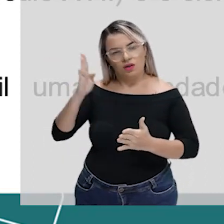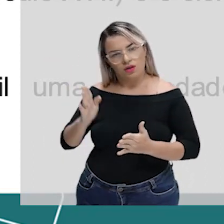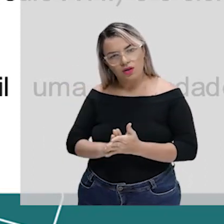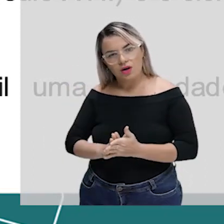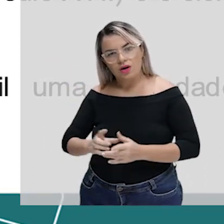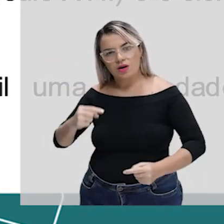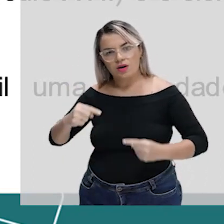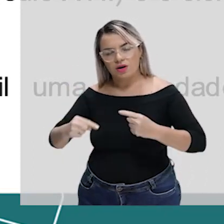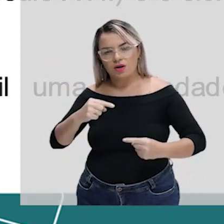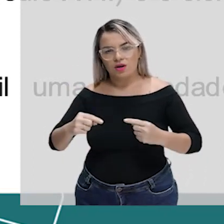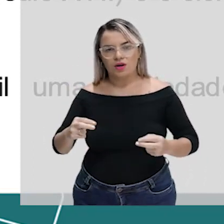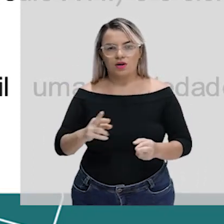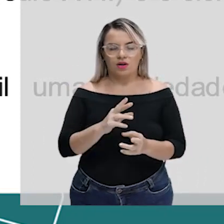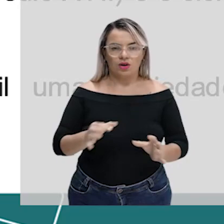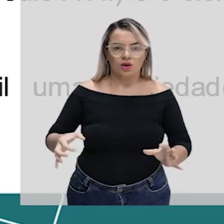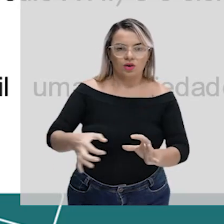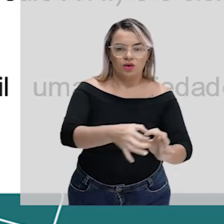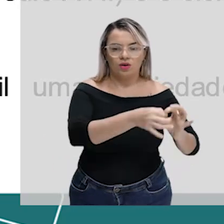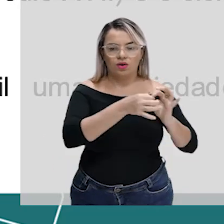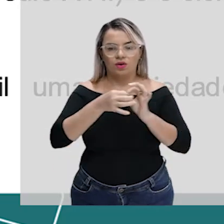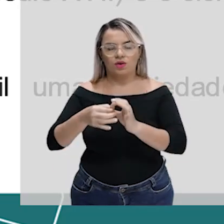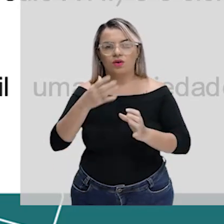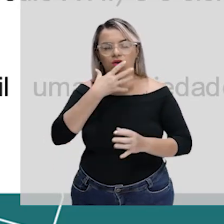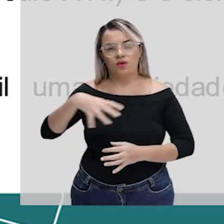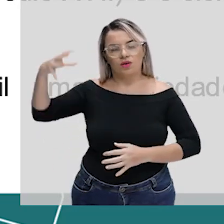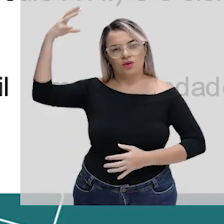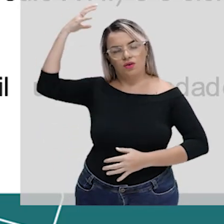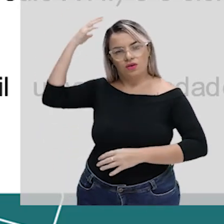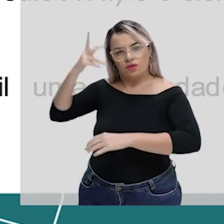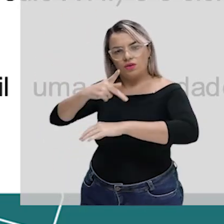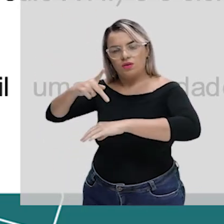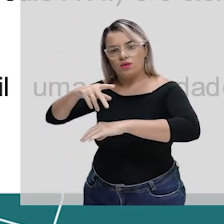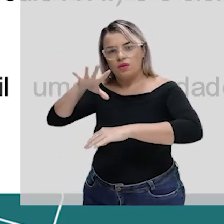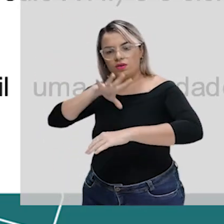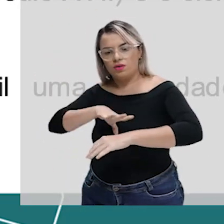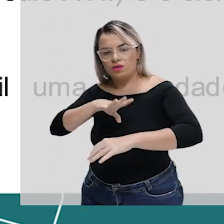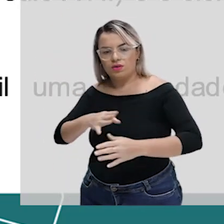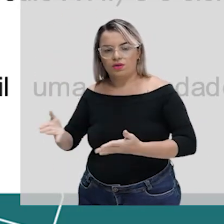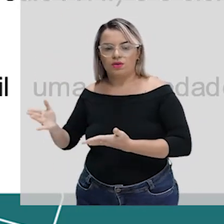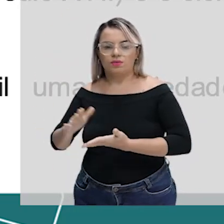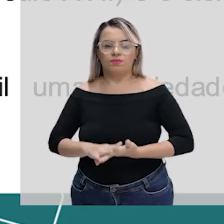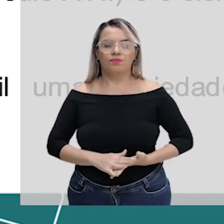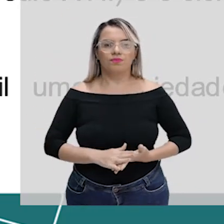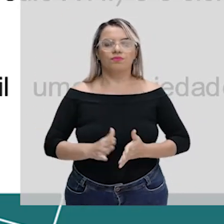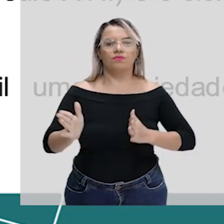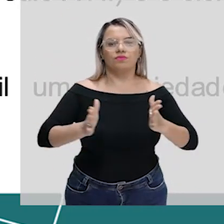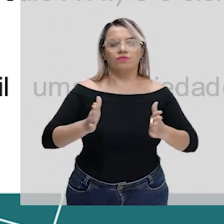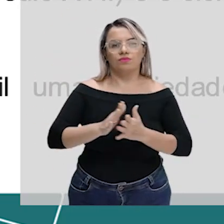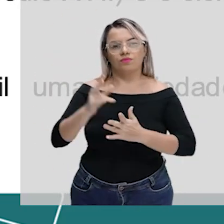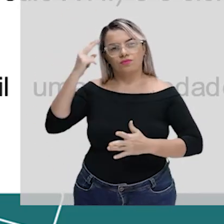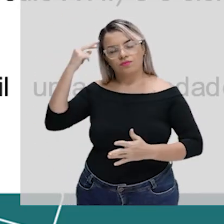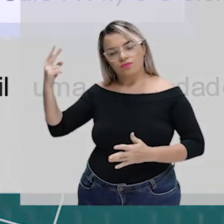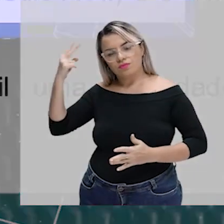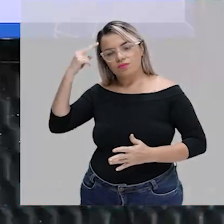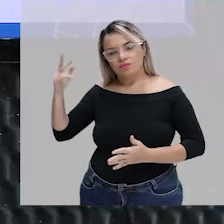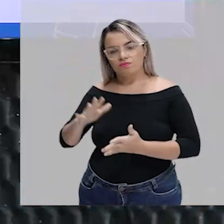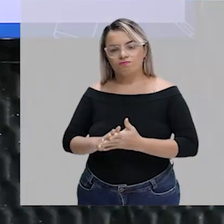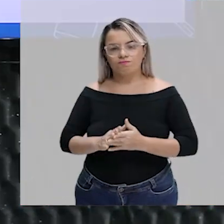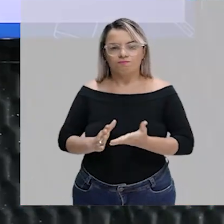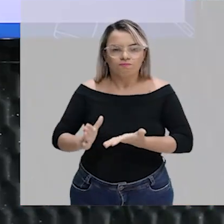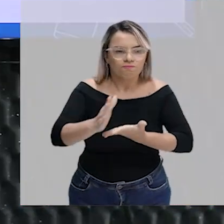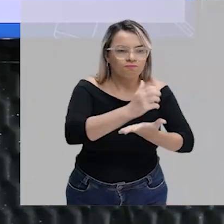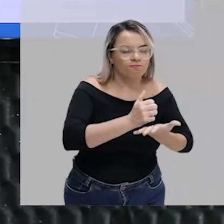atrelado à coroa portuguesa, quando o Brasil foi colônia de Portugal. E esse período da nossa história, vocês sabem, foi marcado pela